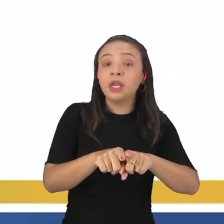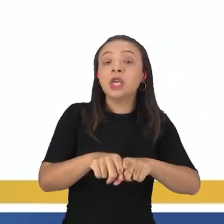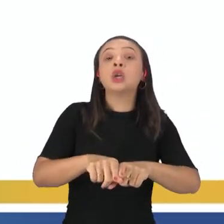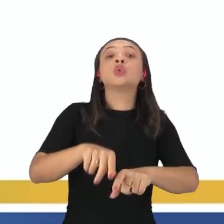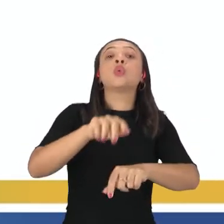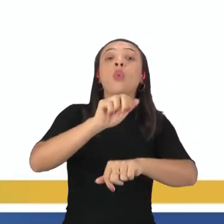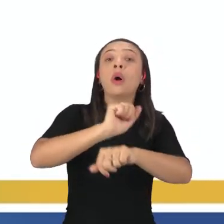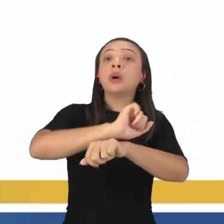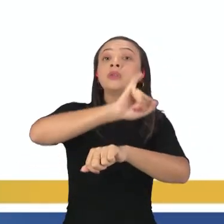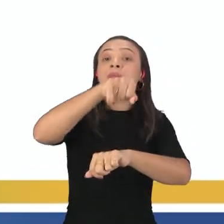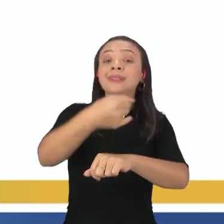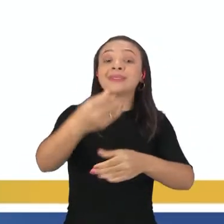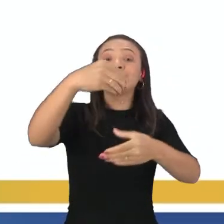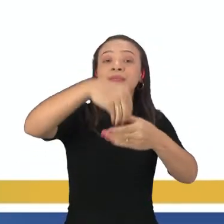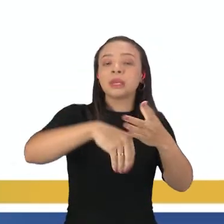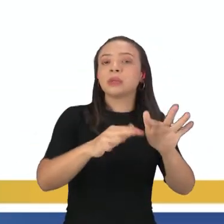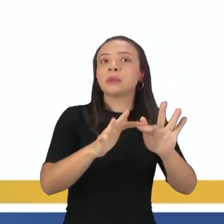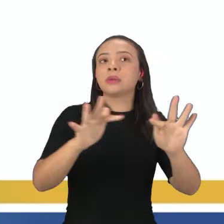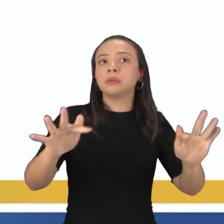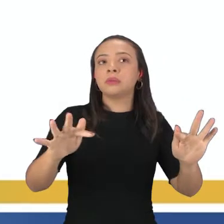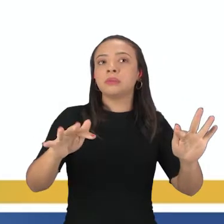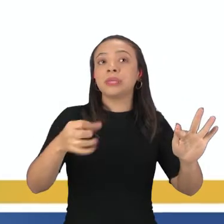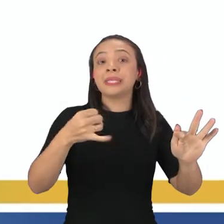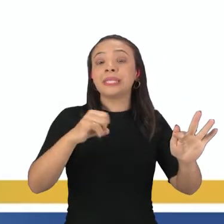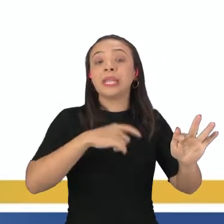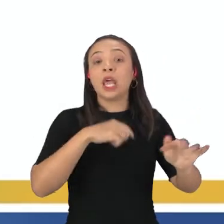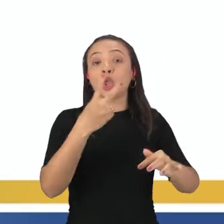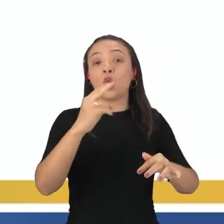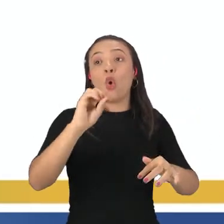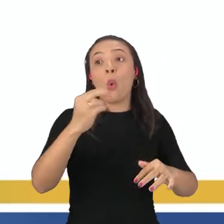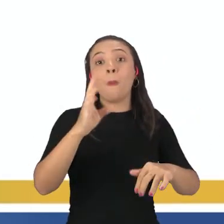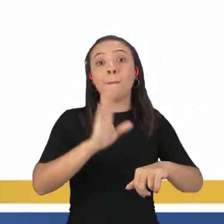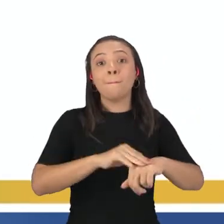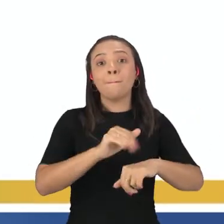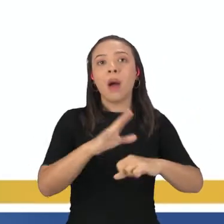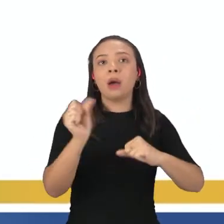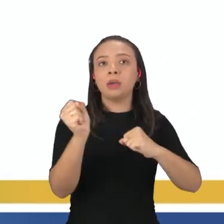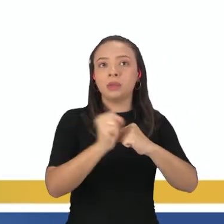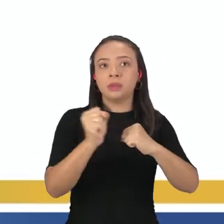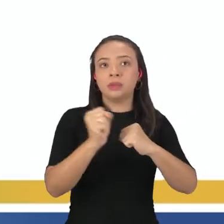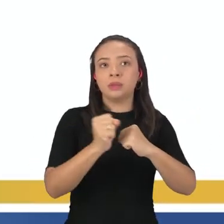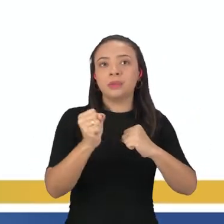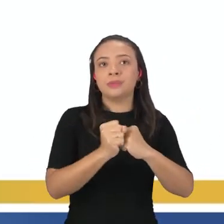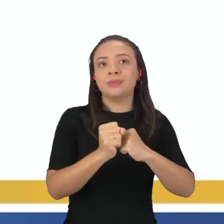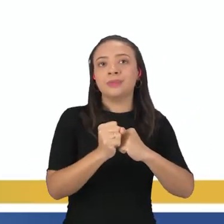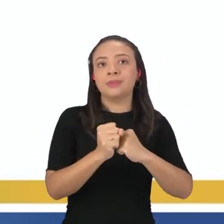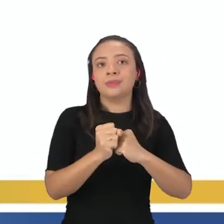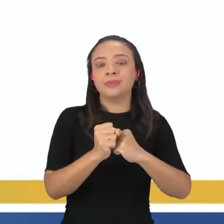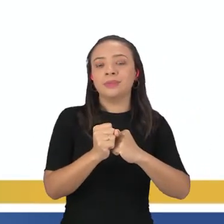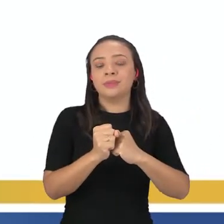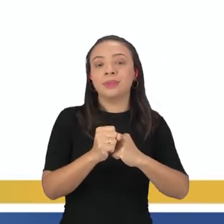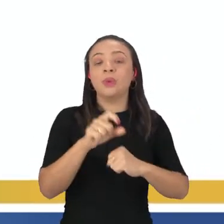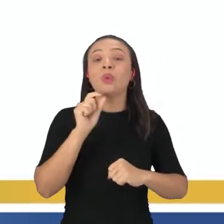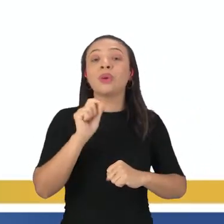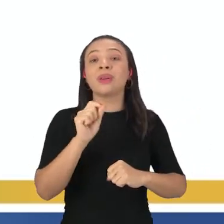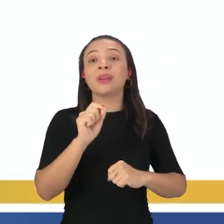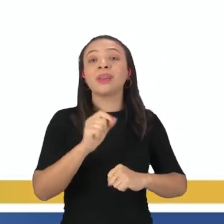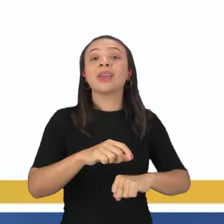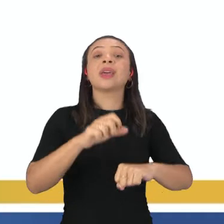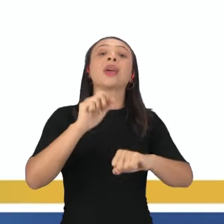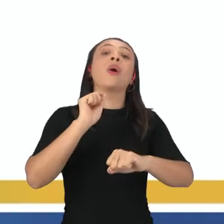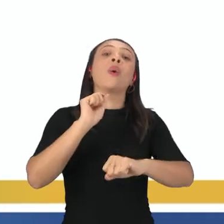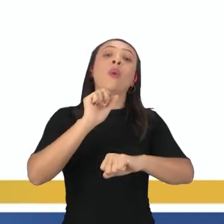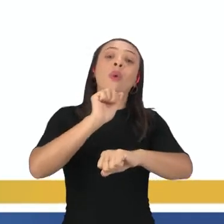do adjetivo na oração. E se houver dois ou mais substantivos, a qual ele, o adjetivo, vai